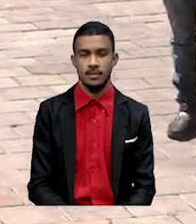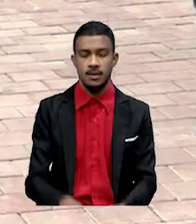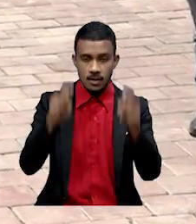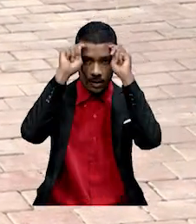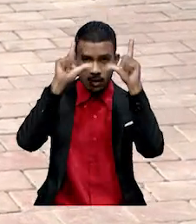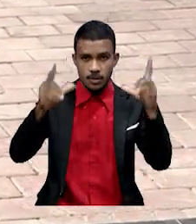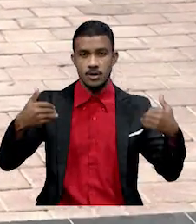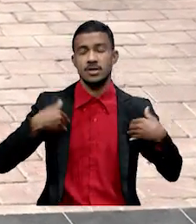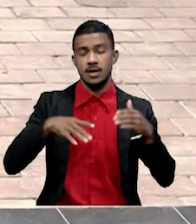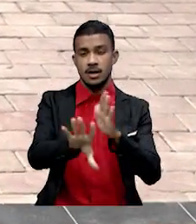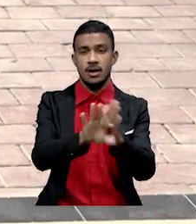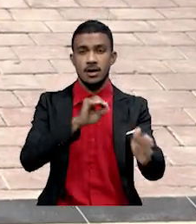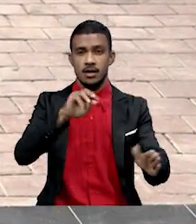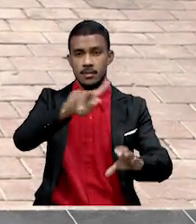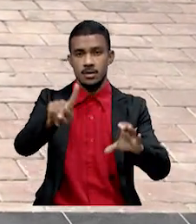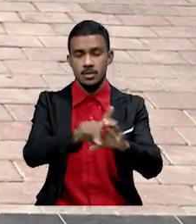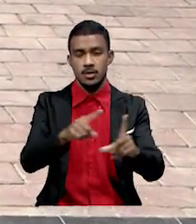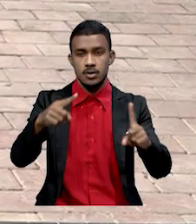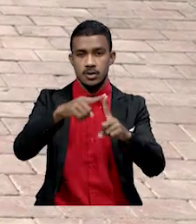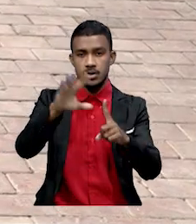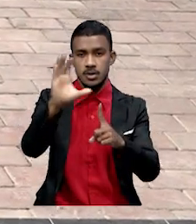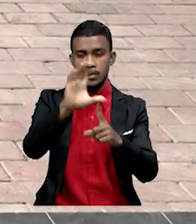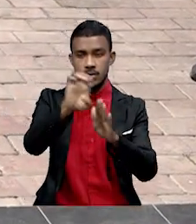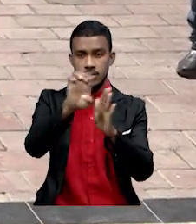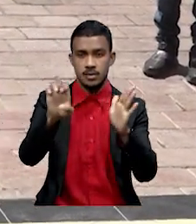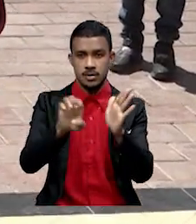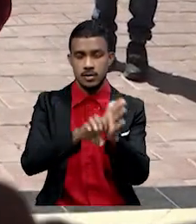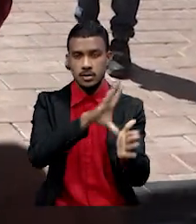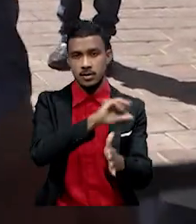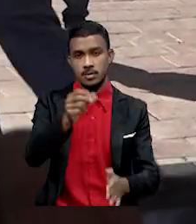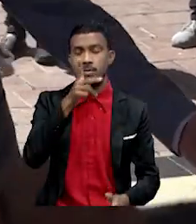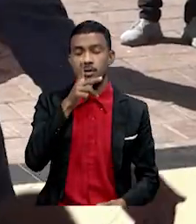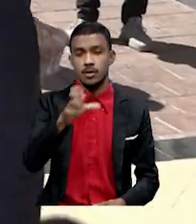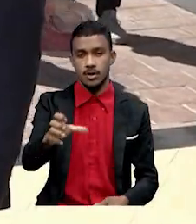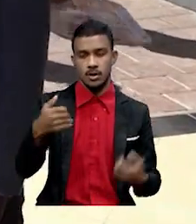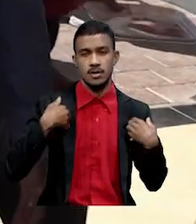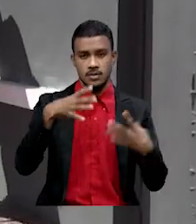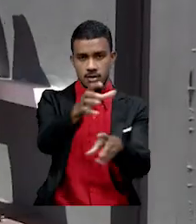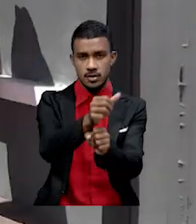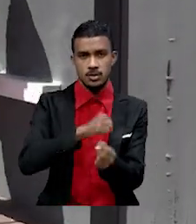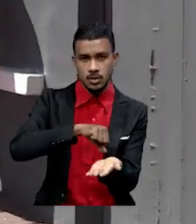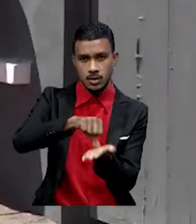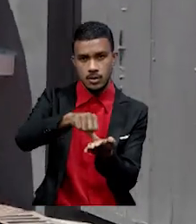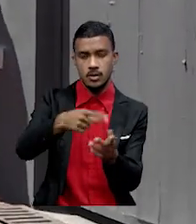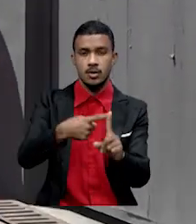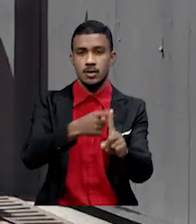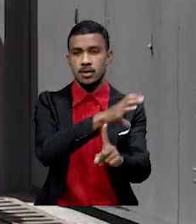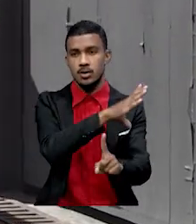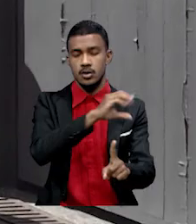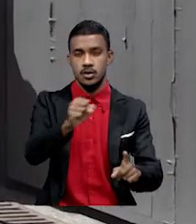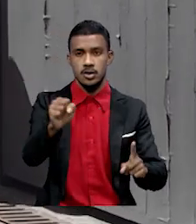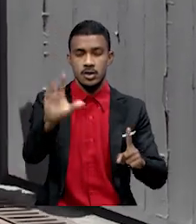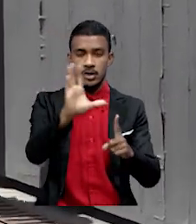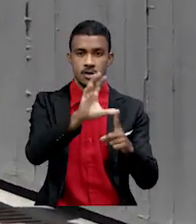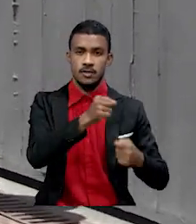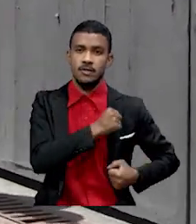Timor-Leste retam participação o chefe Estado-Maior-General Força Armada Portugal. Foi em cima o convite o Brigadeiro-General